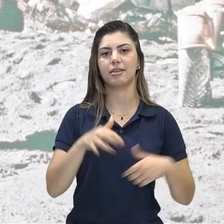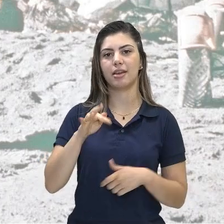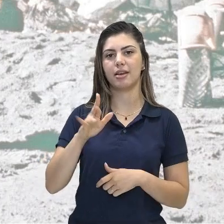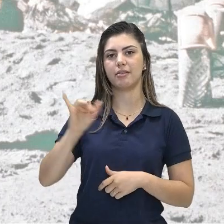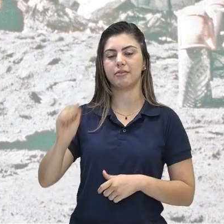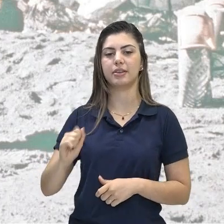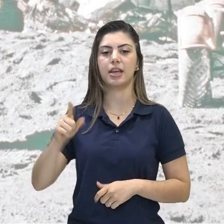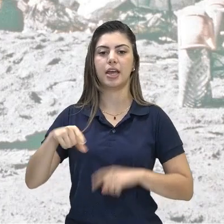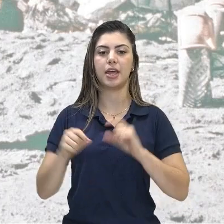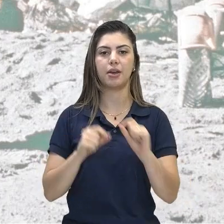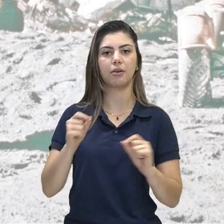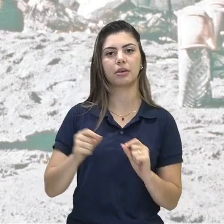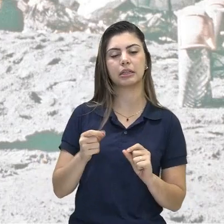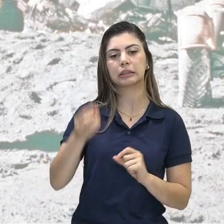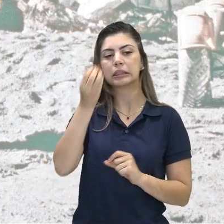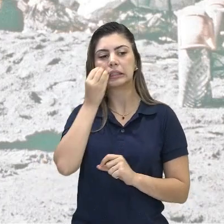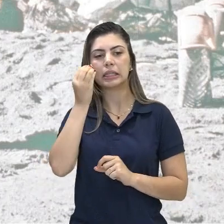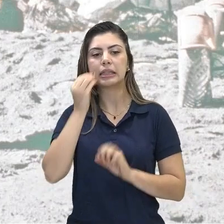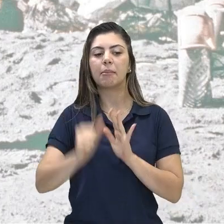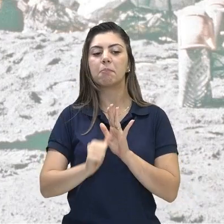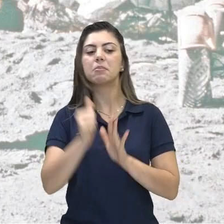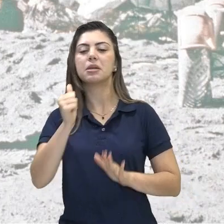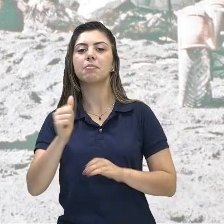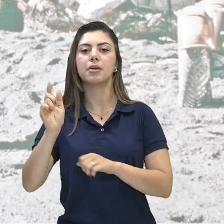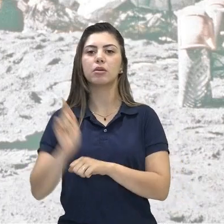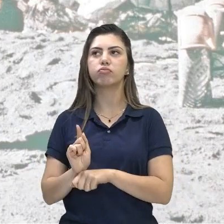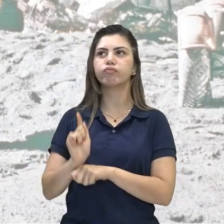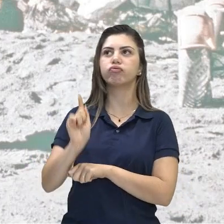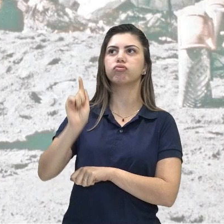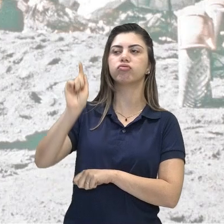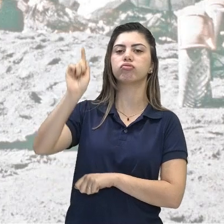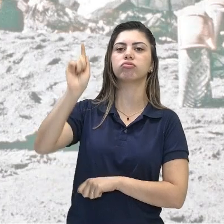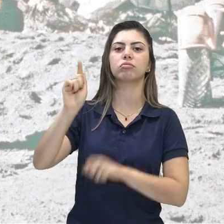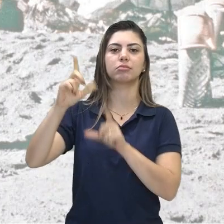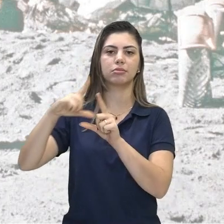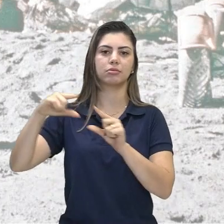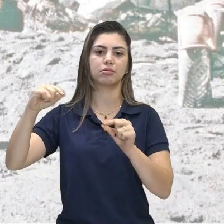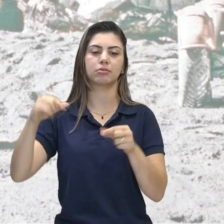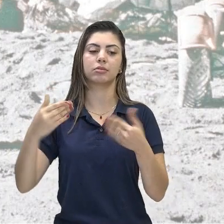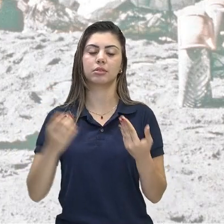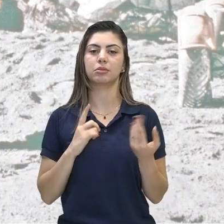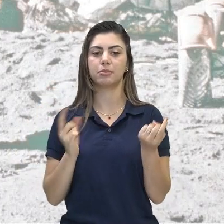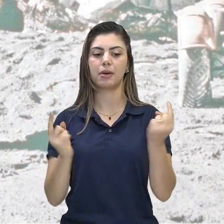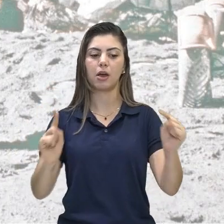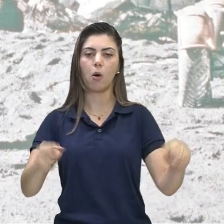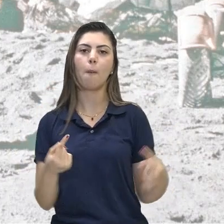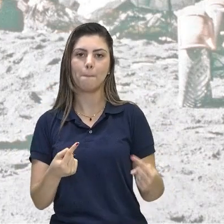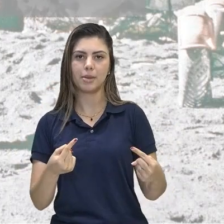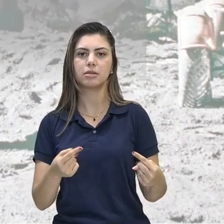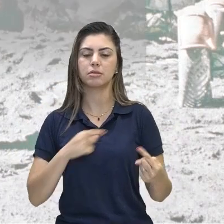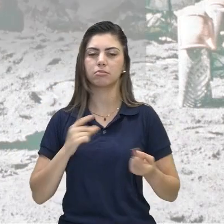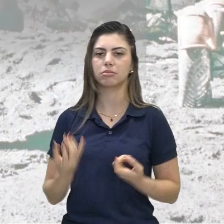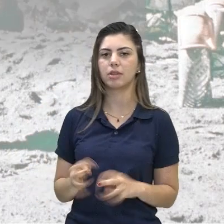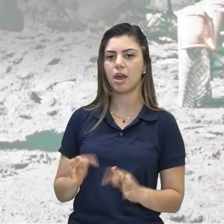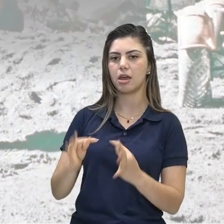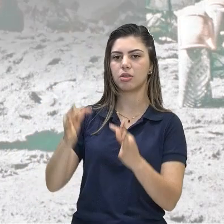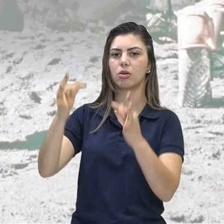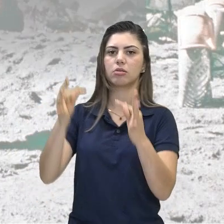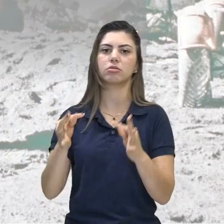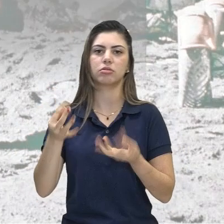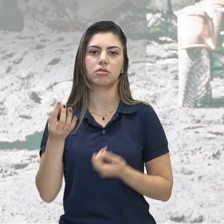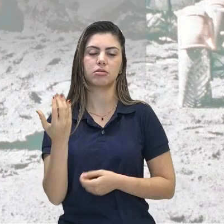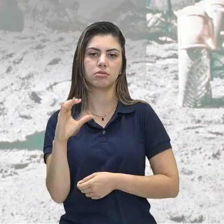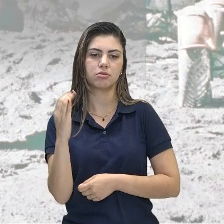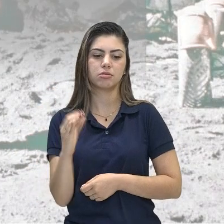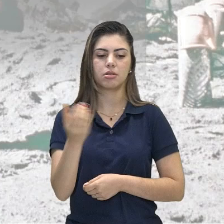corrida espacial. Ela foi uma competição tecnológica, científica e política entre